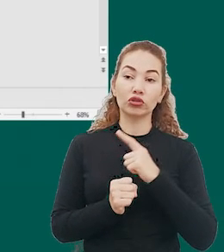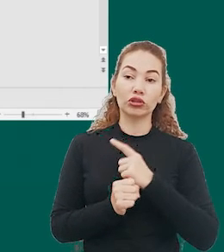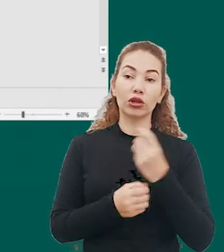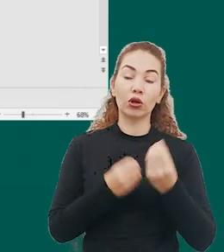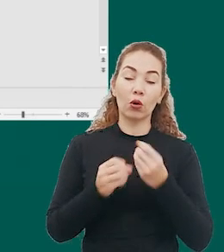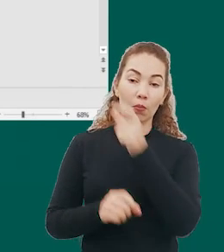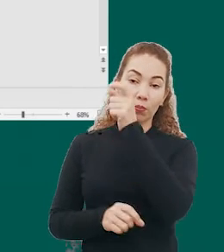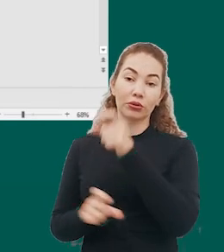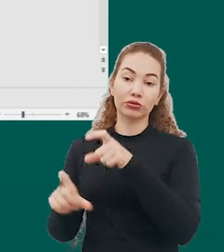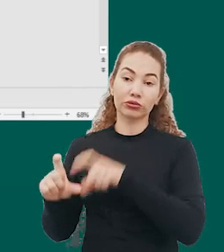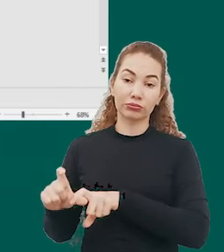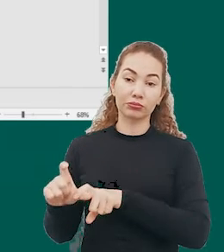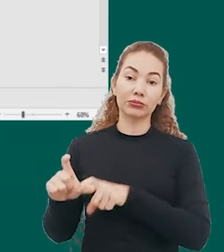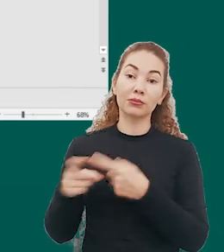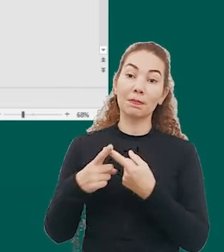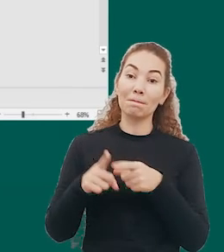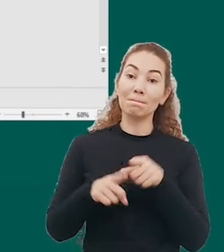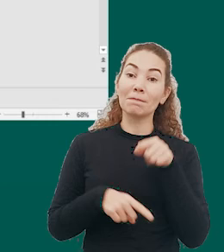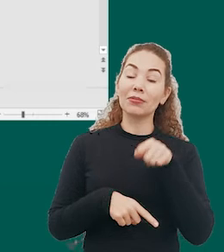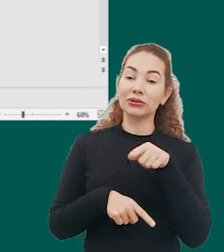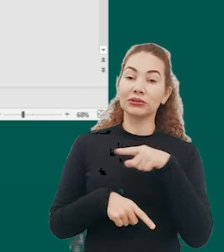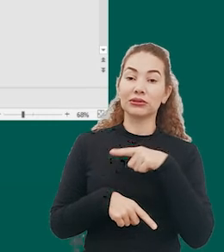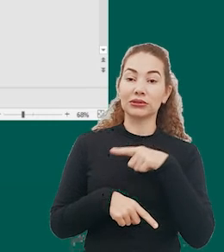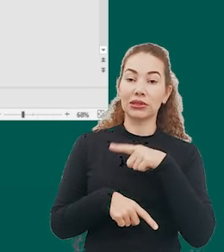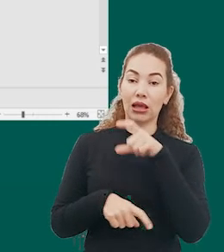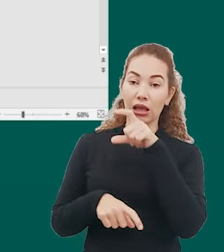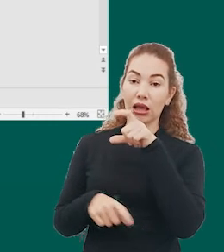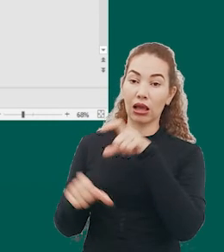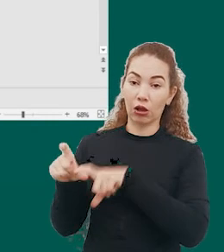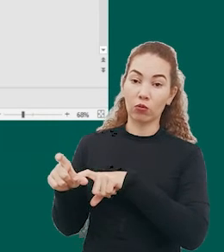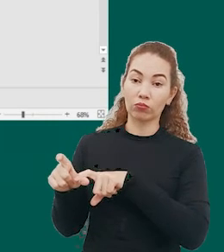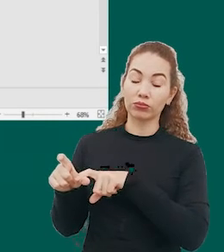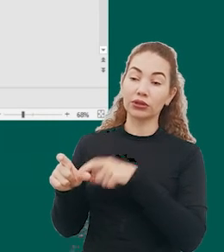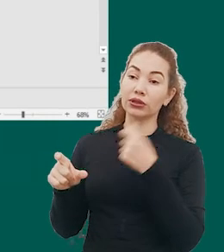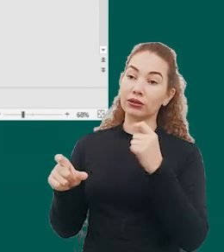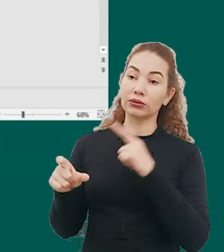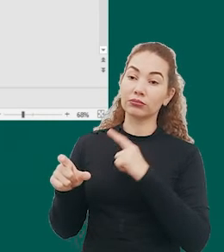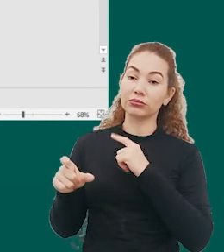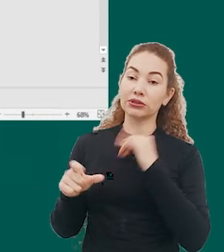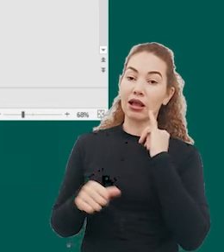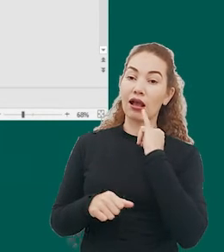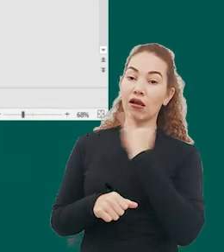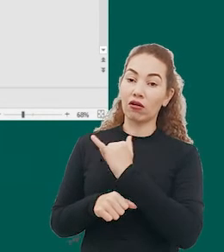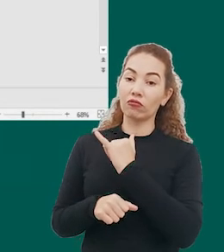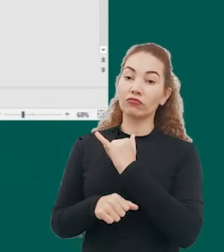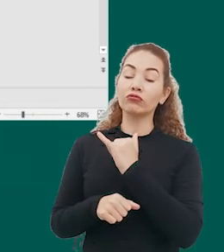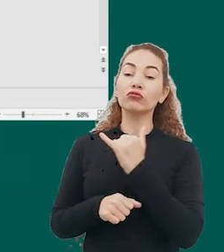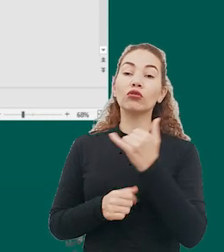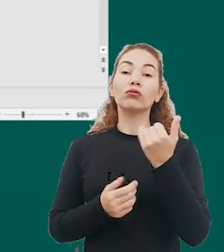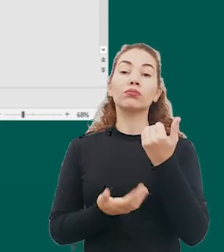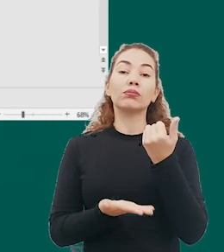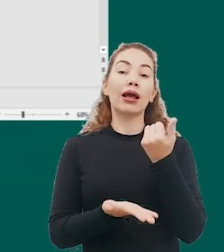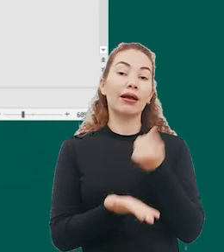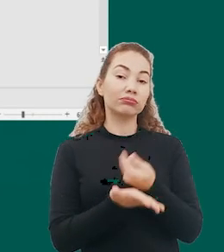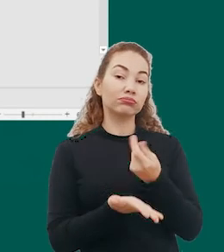como dependentes. Mas para tê-los como dependente, ele vai ter que informar essa pensão